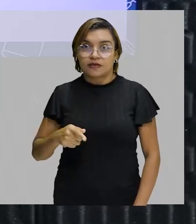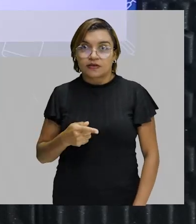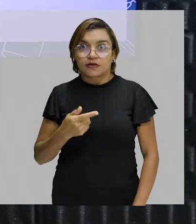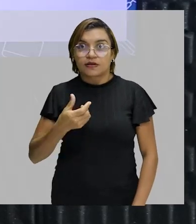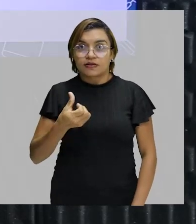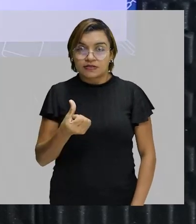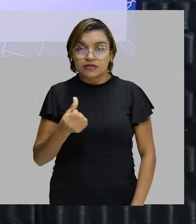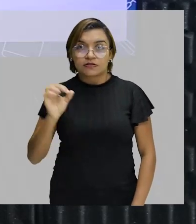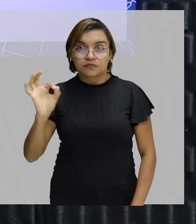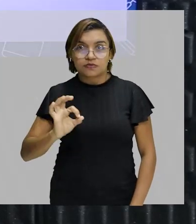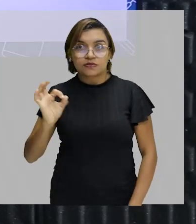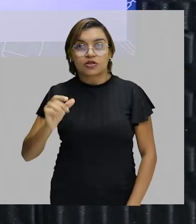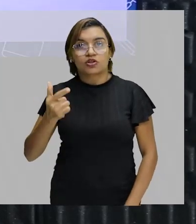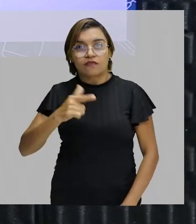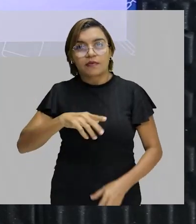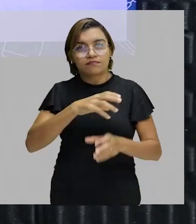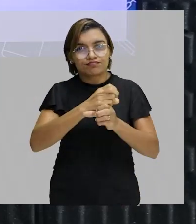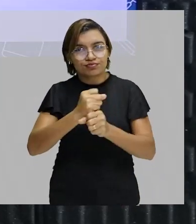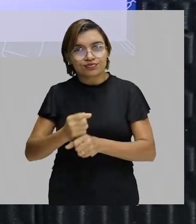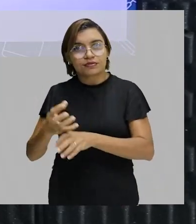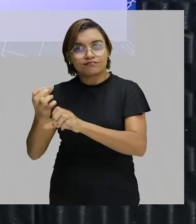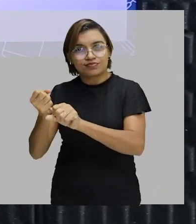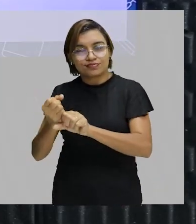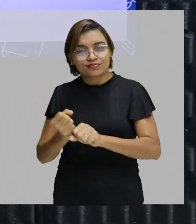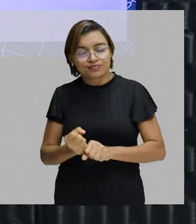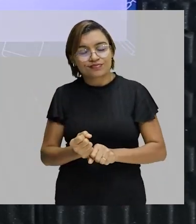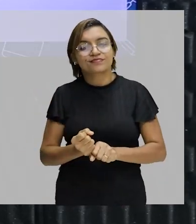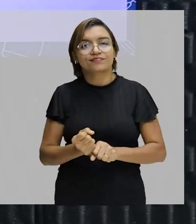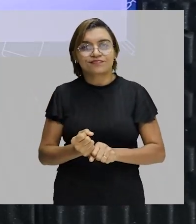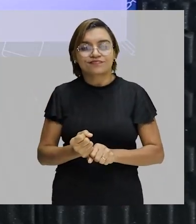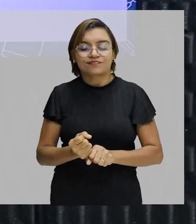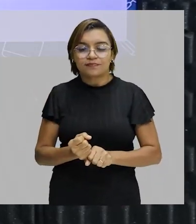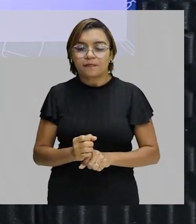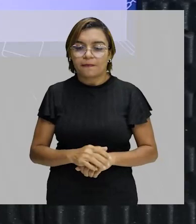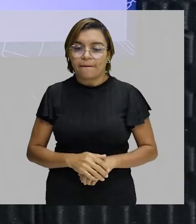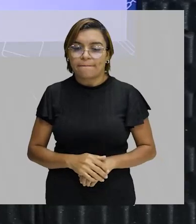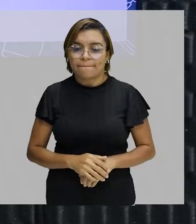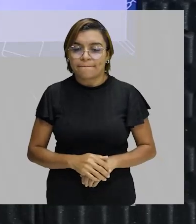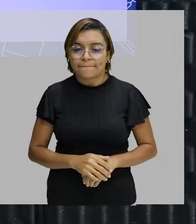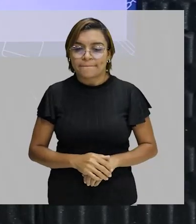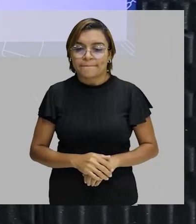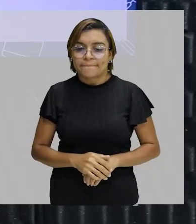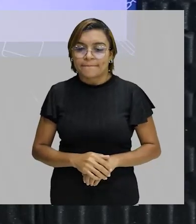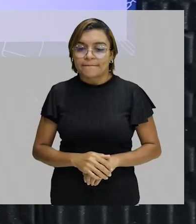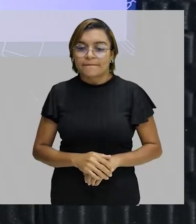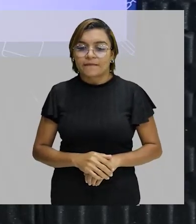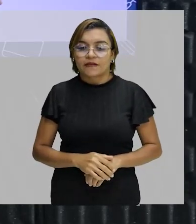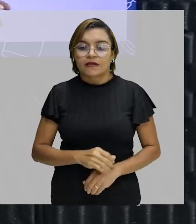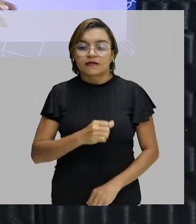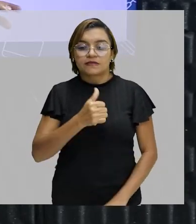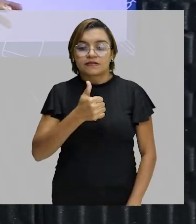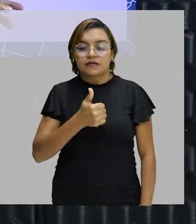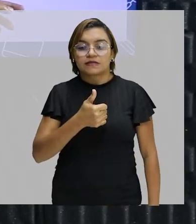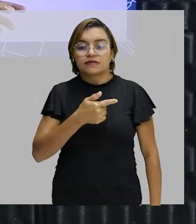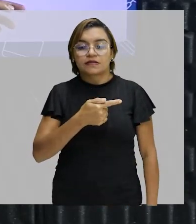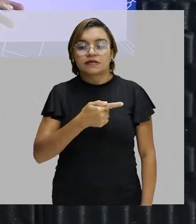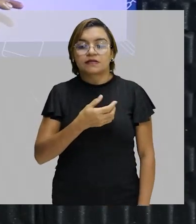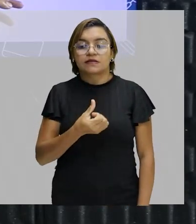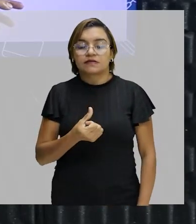54,6%. Mais uma vez, regra de 3 simples, isolando o Z, ficaria assim, 176